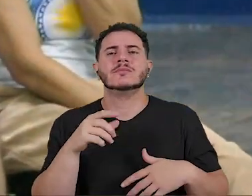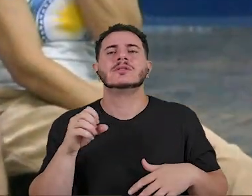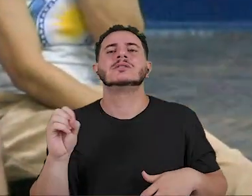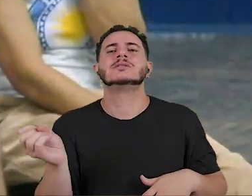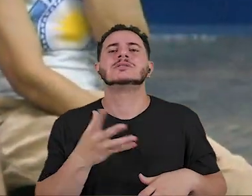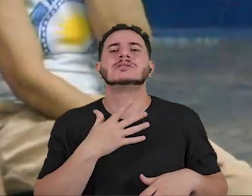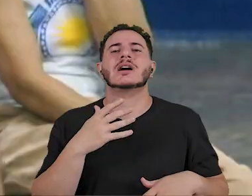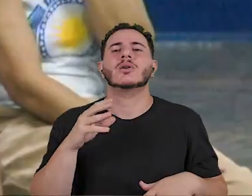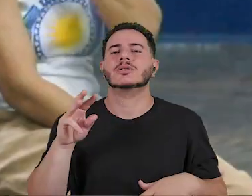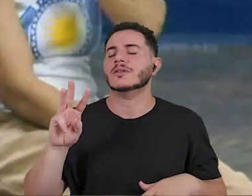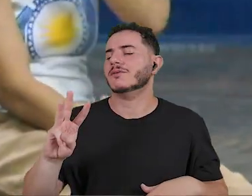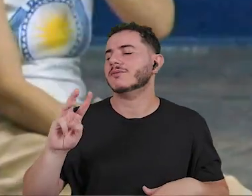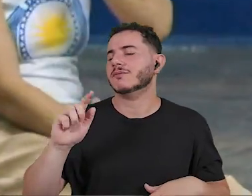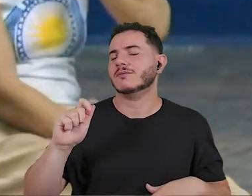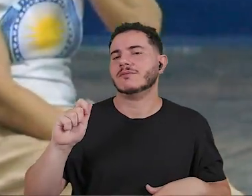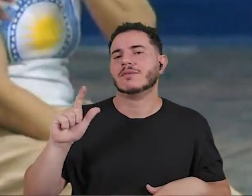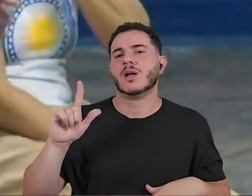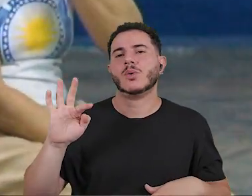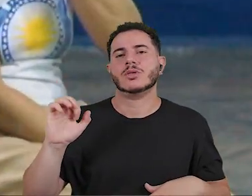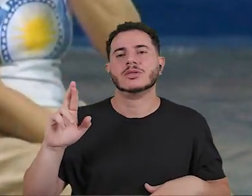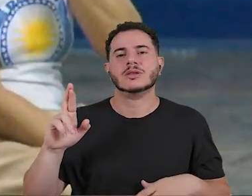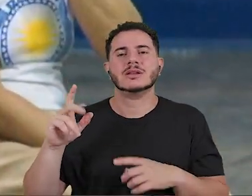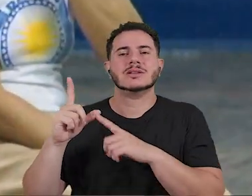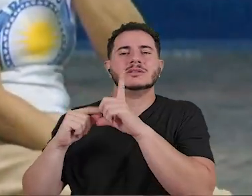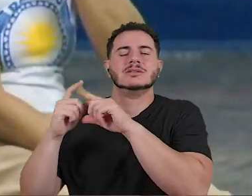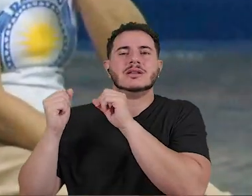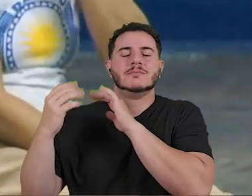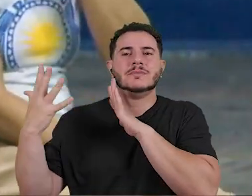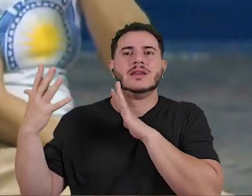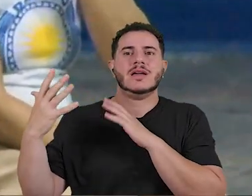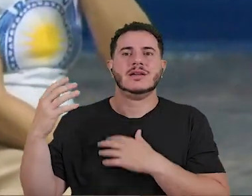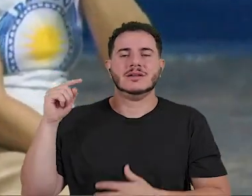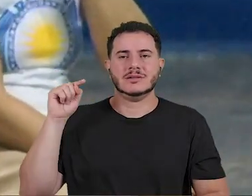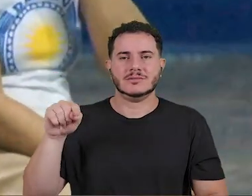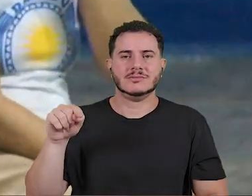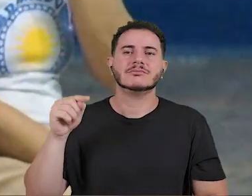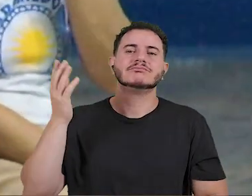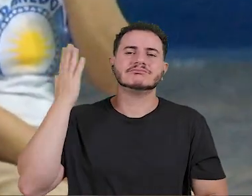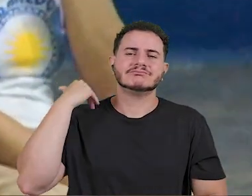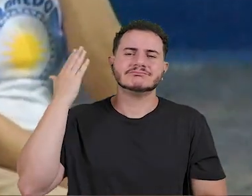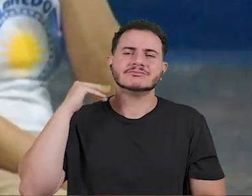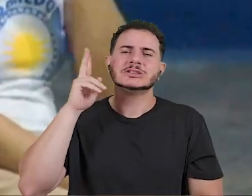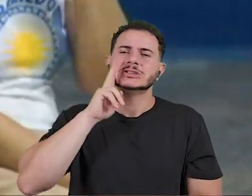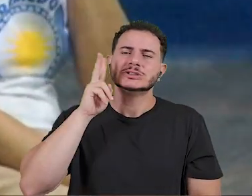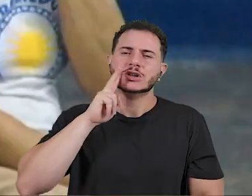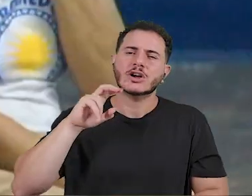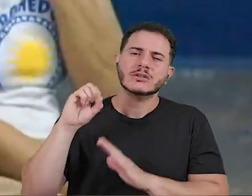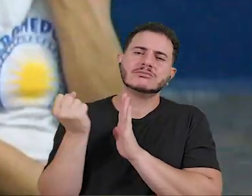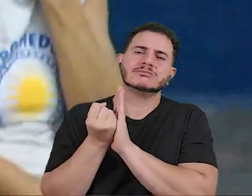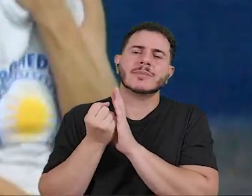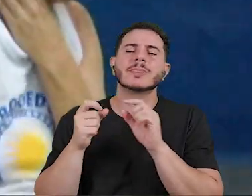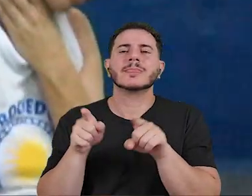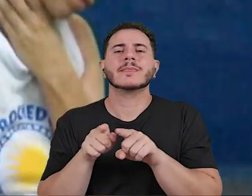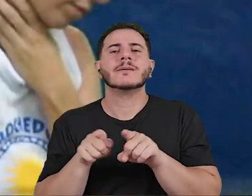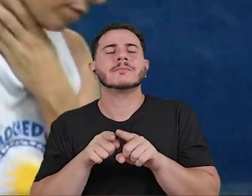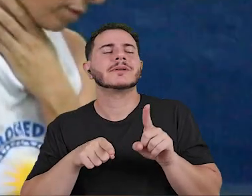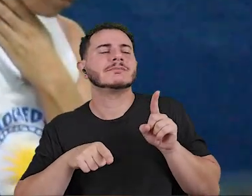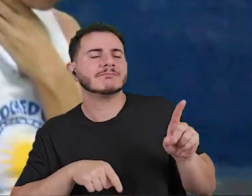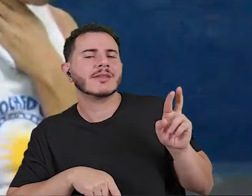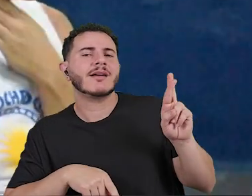lindo e maravilhoso consolidou o Raízes, né, e essa caminhada linda que a gente está